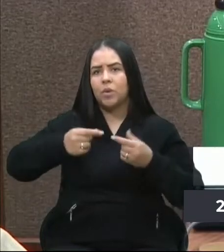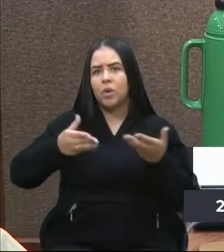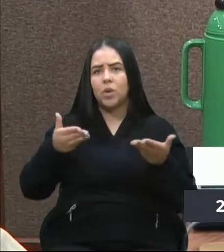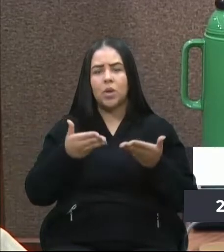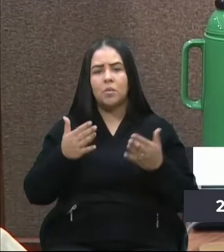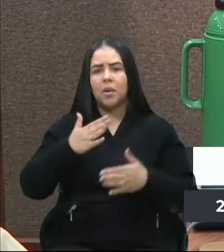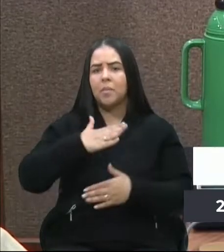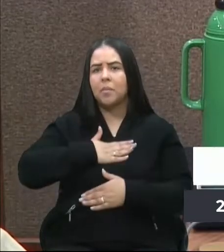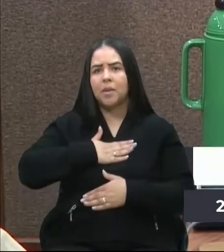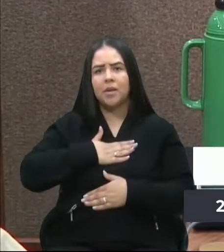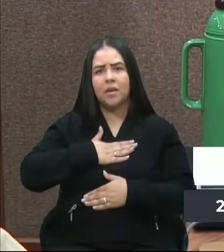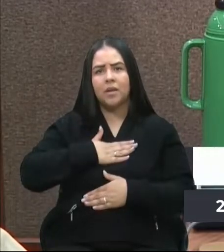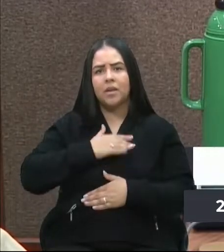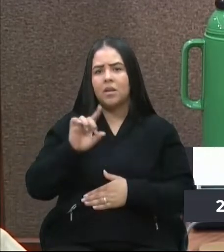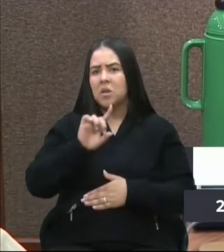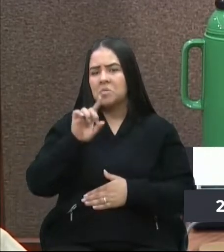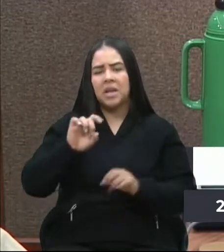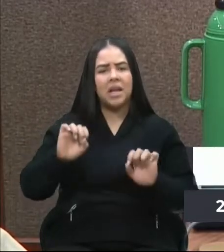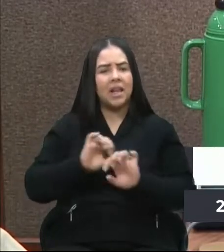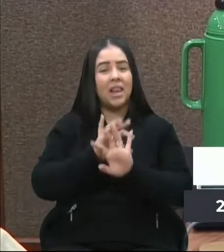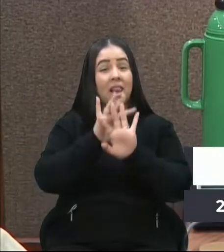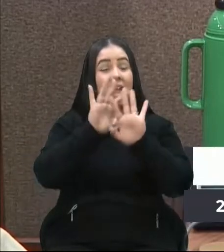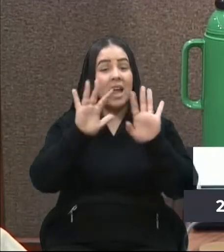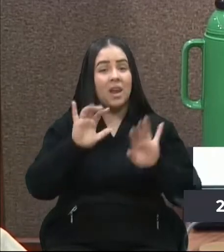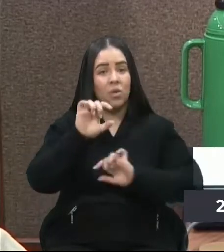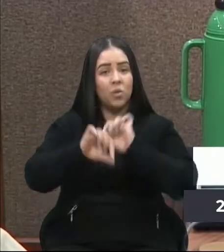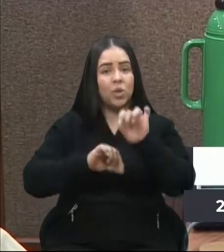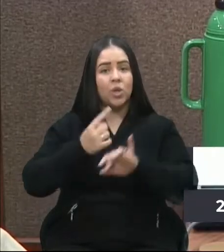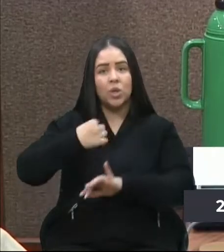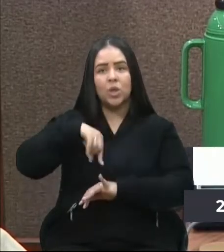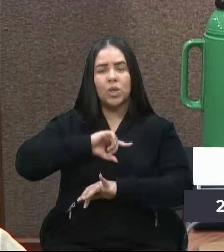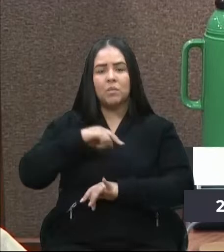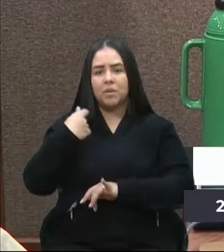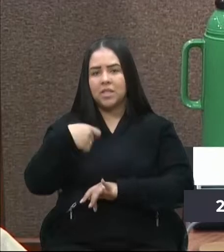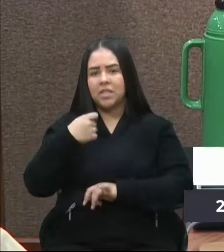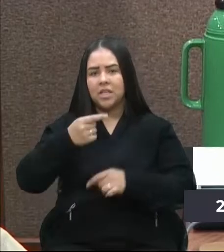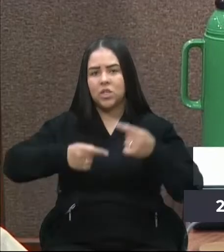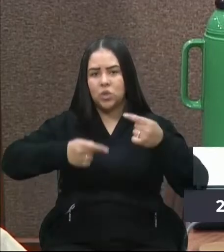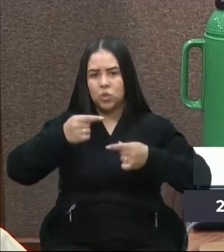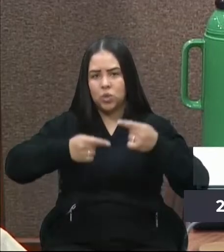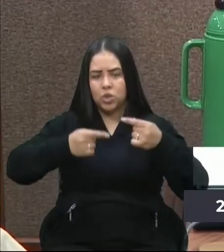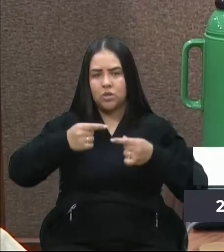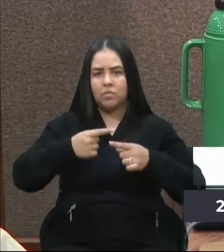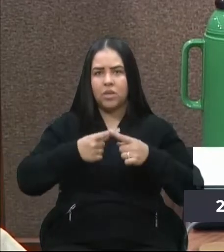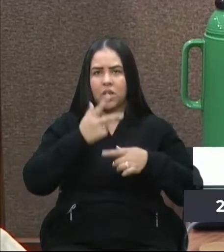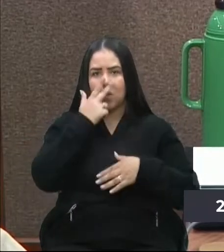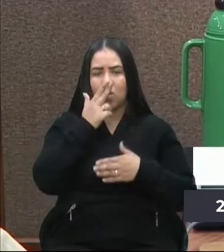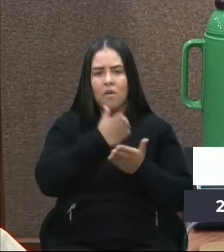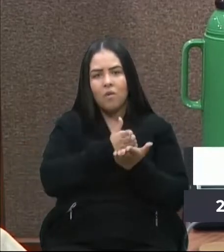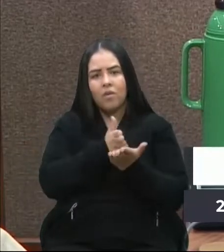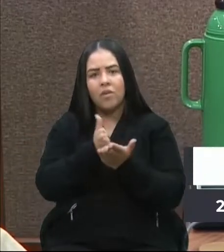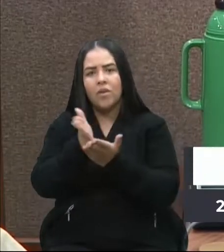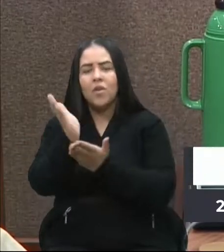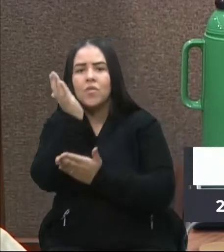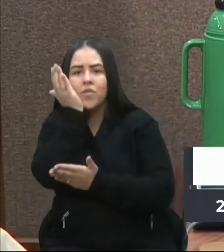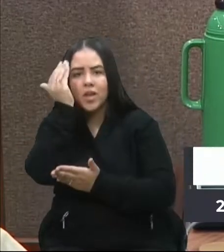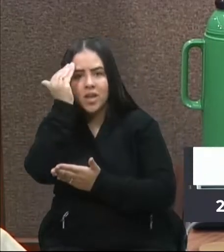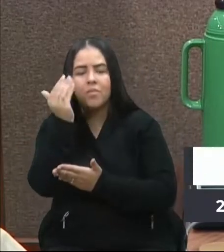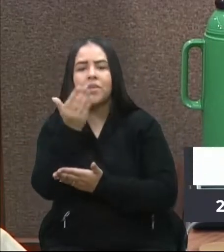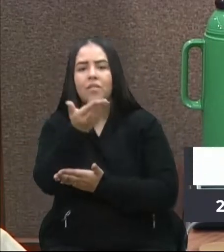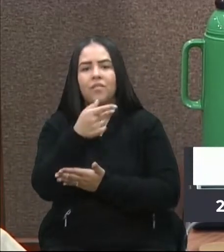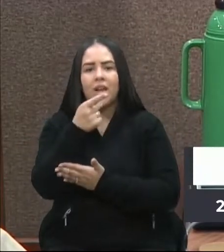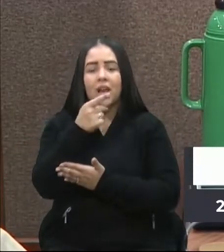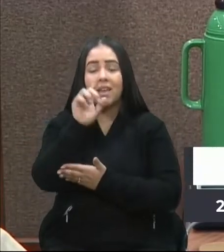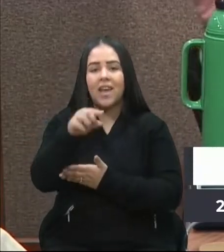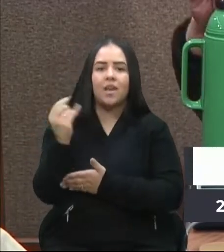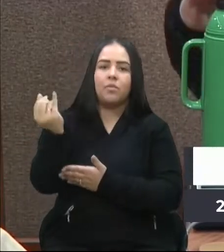mim ela não é clara. E eu acho que é isso que a gente precisa discutir. Venho na mesma linha do vereador Felipe quando diz que esse é um assunto importantíssimo